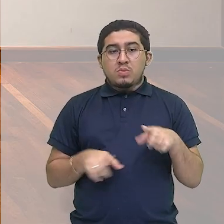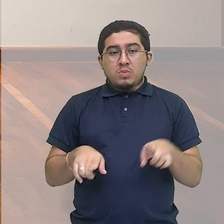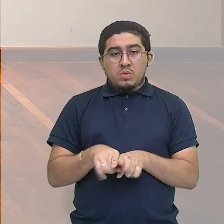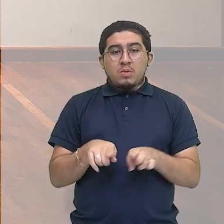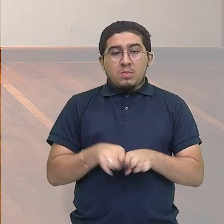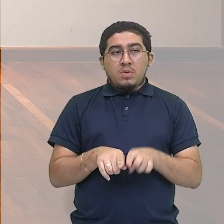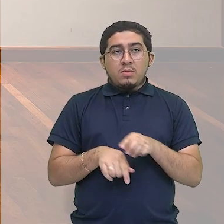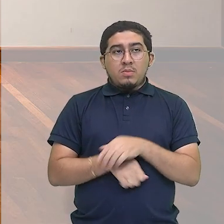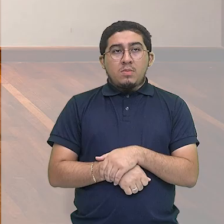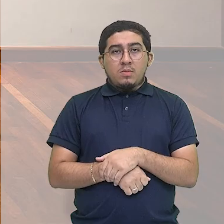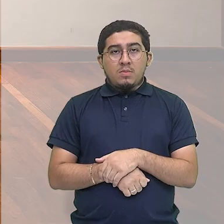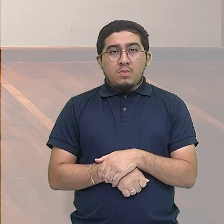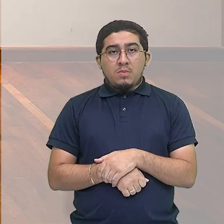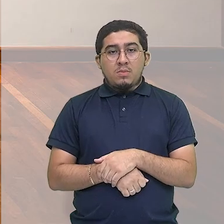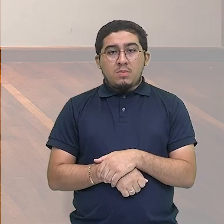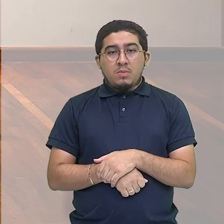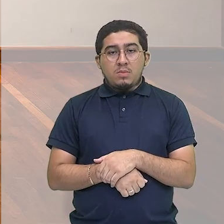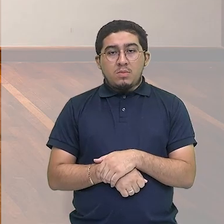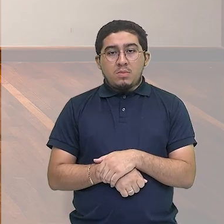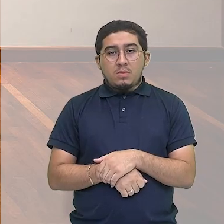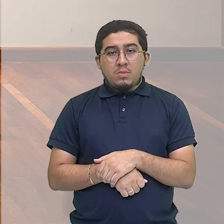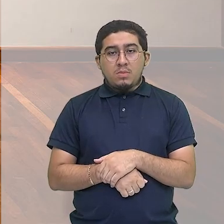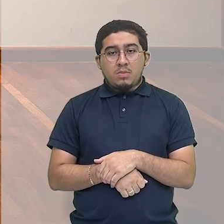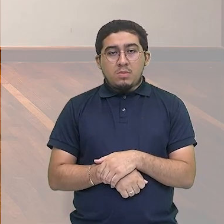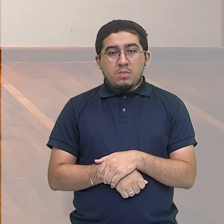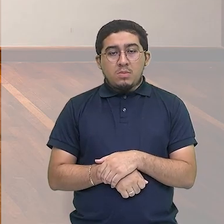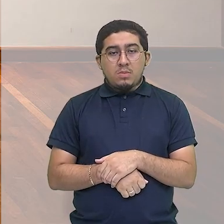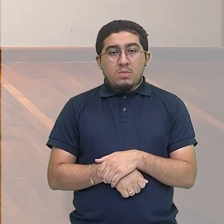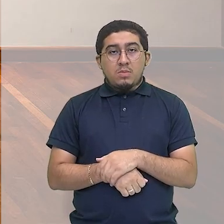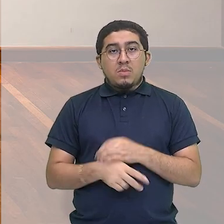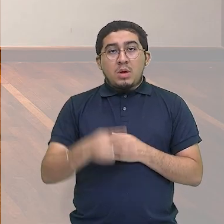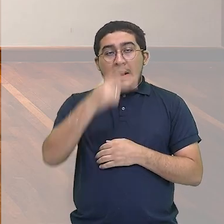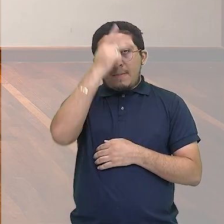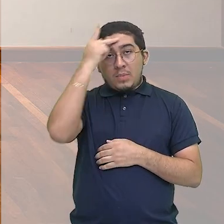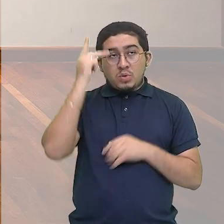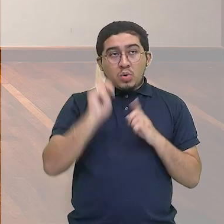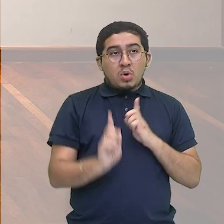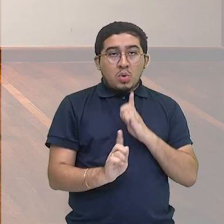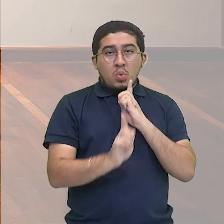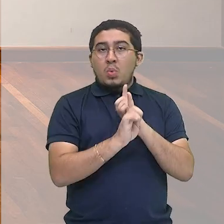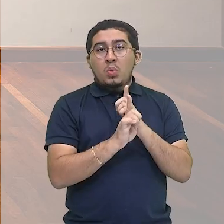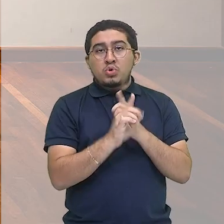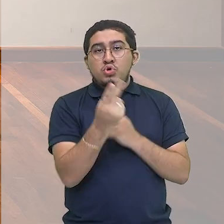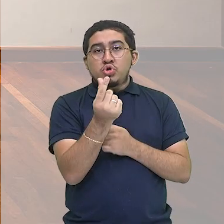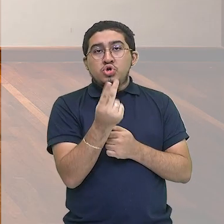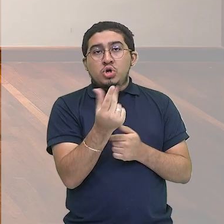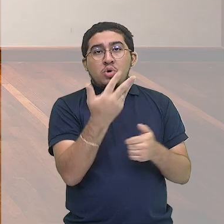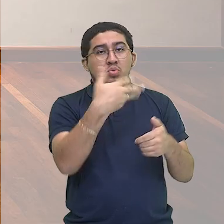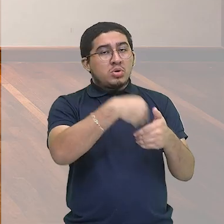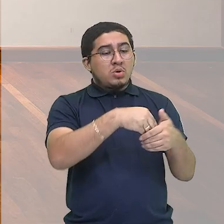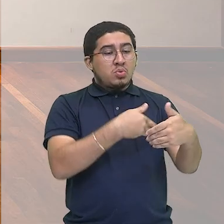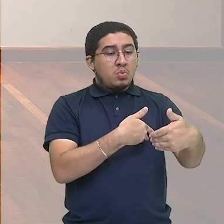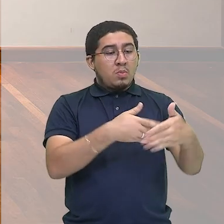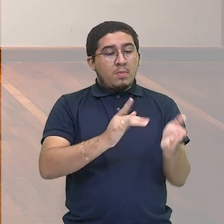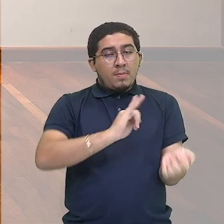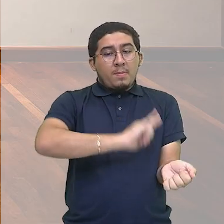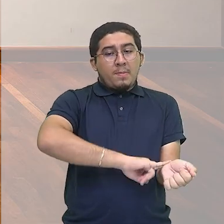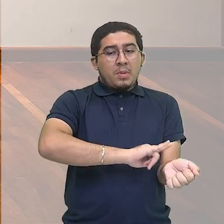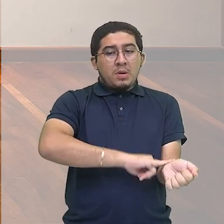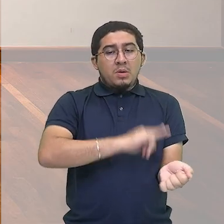a pessoa, por exemplo, que encontra uma carteira no banheiro, uma pessoa que está lá, um zelador, por exemplo, que